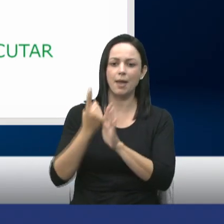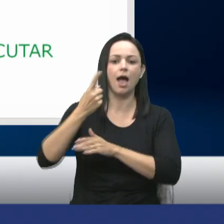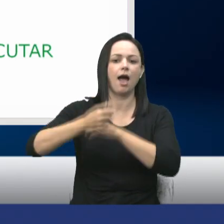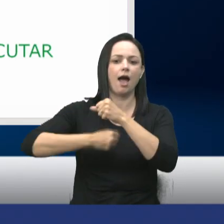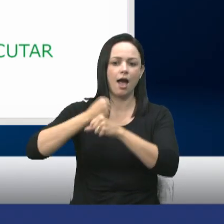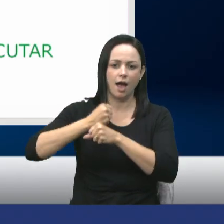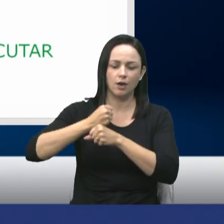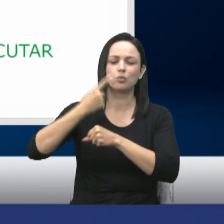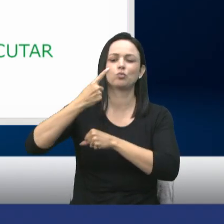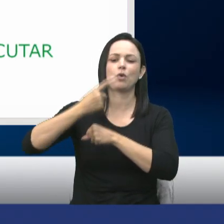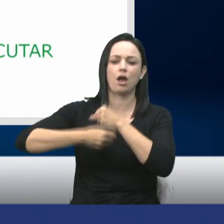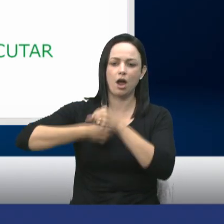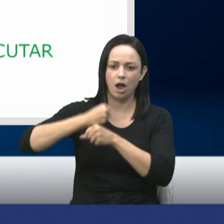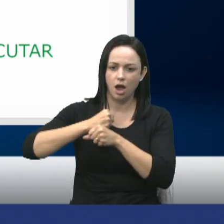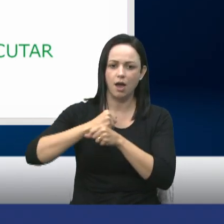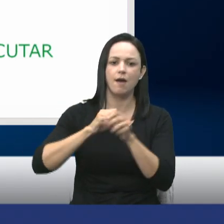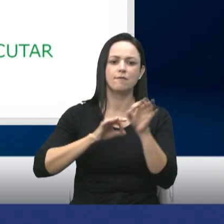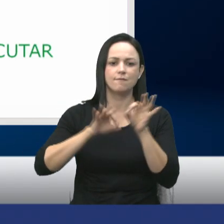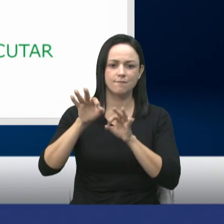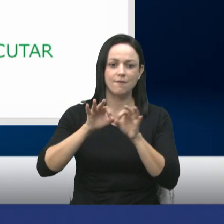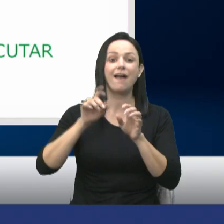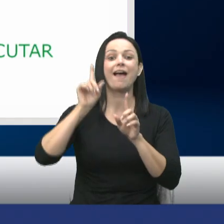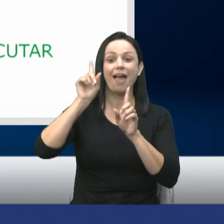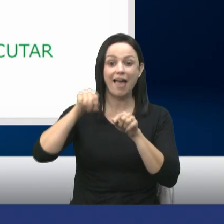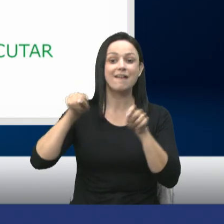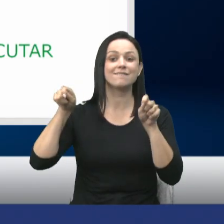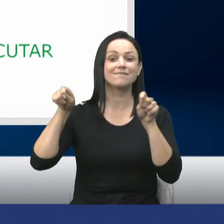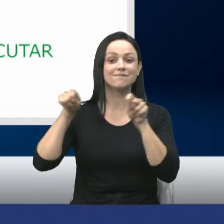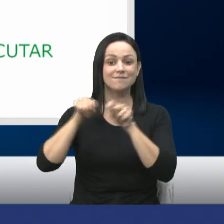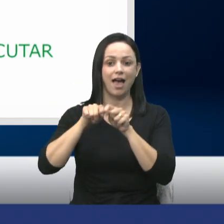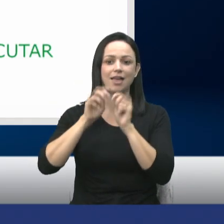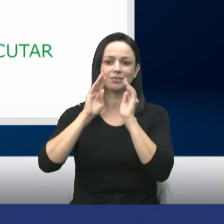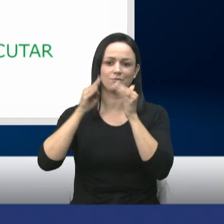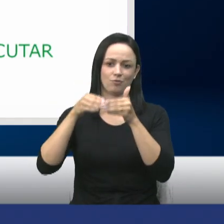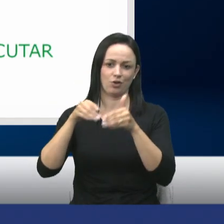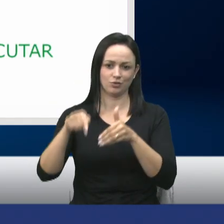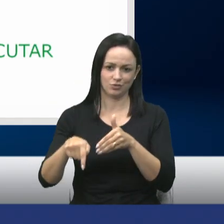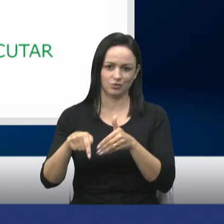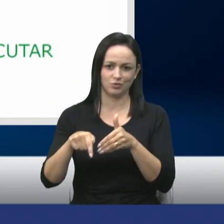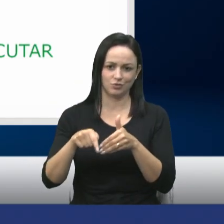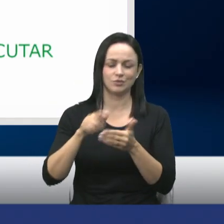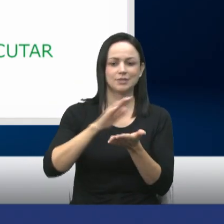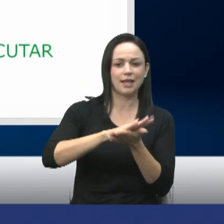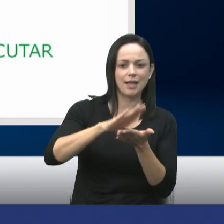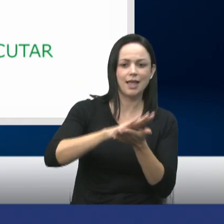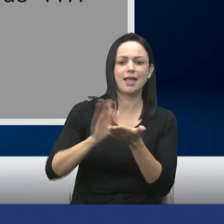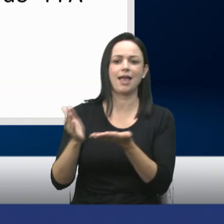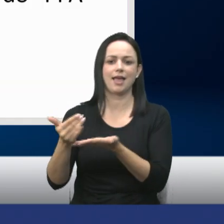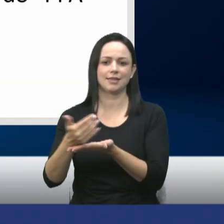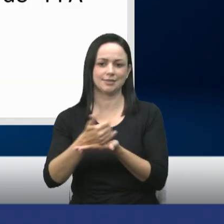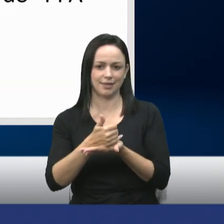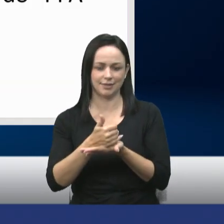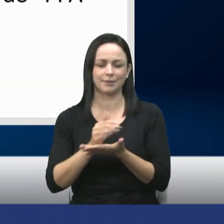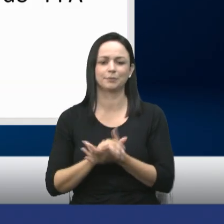peça que de fato a gente executa as receitas e despesas do município.